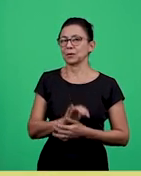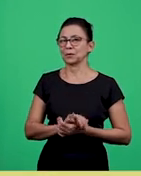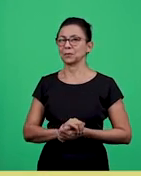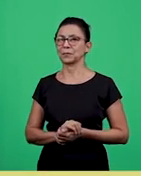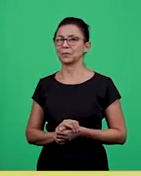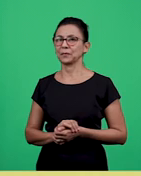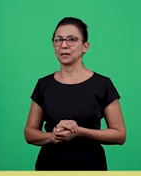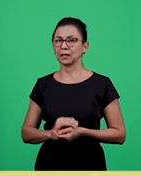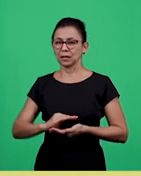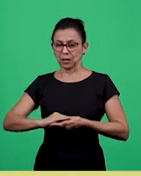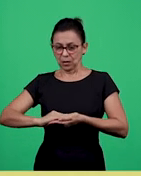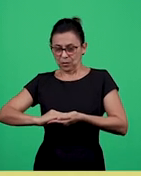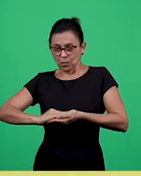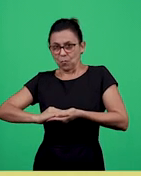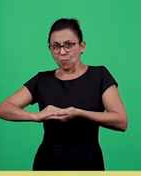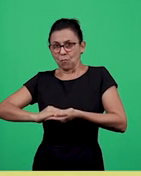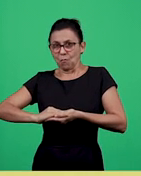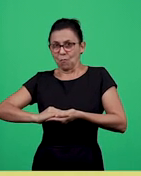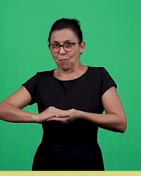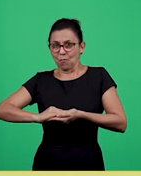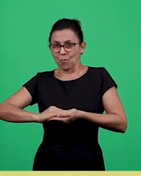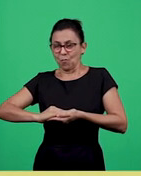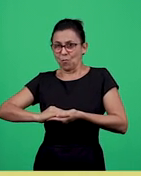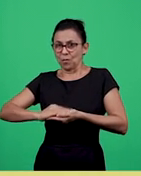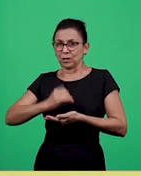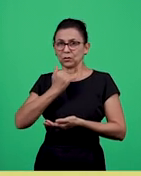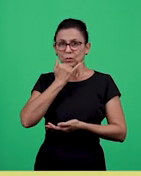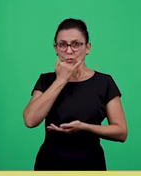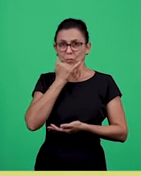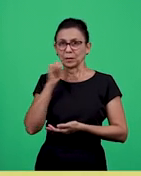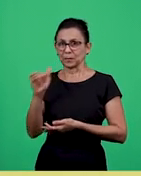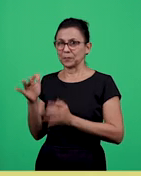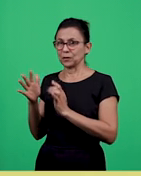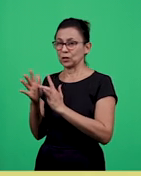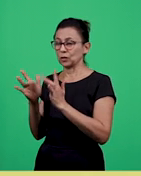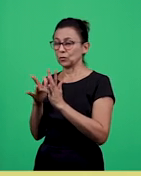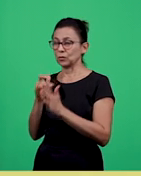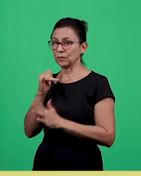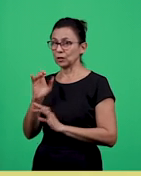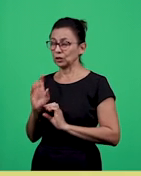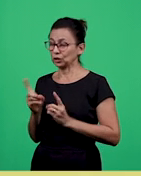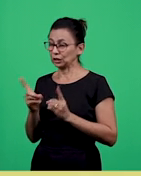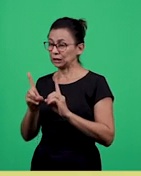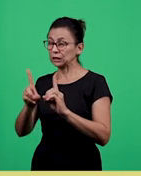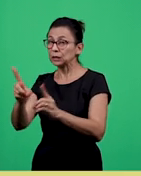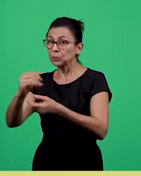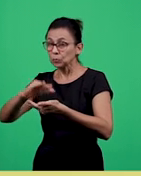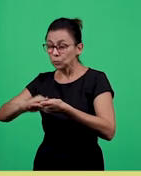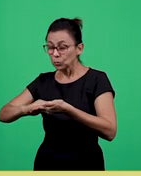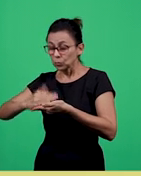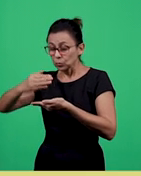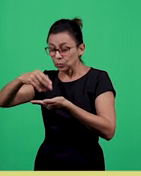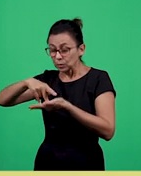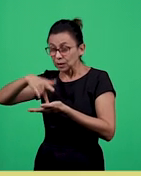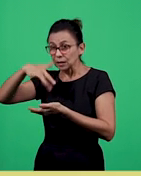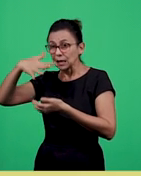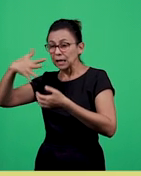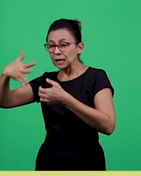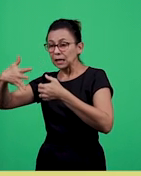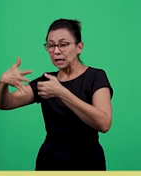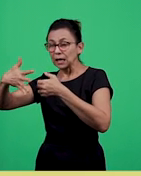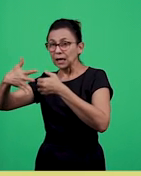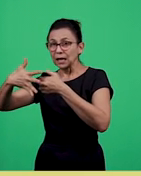tesouro escondido num campo. Com esta parábola, ele queria trazer